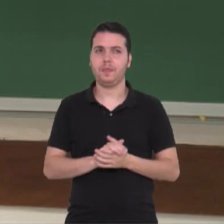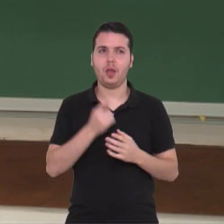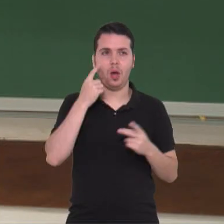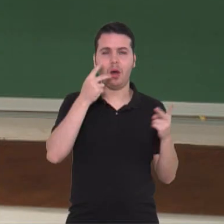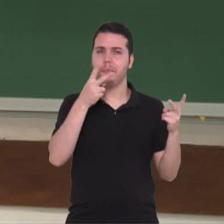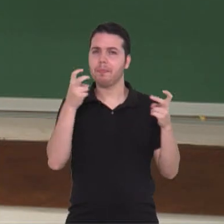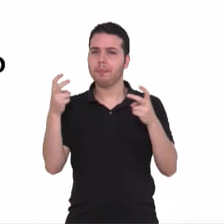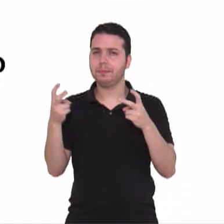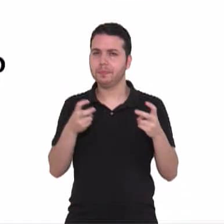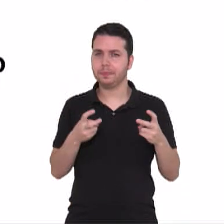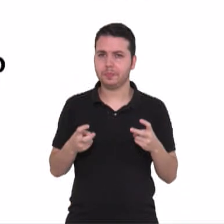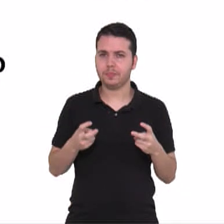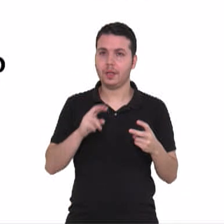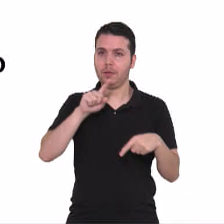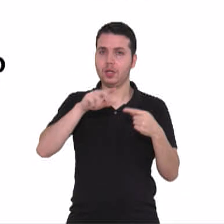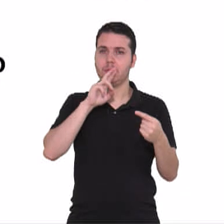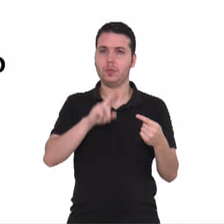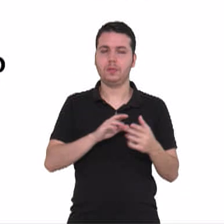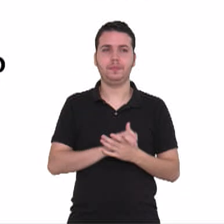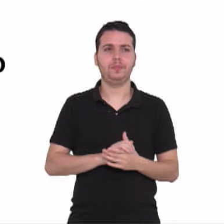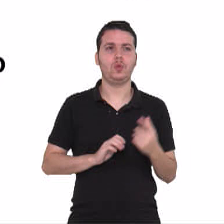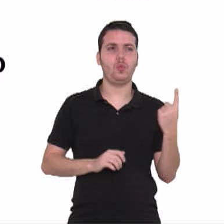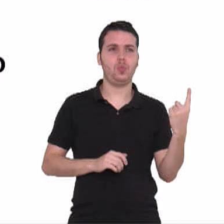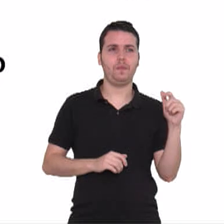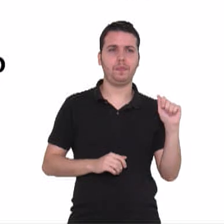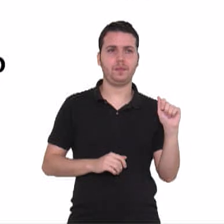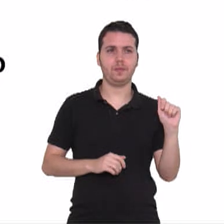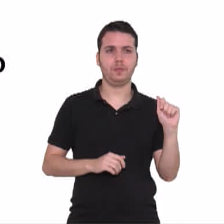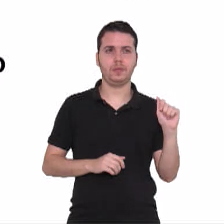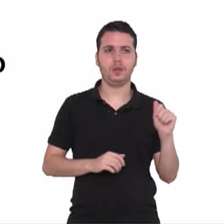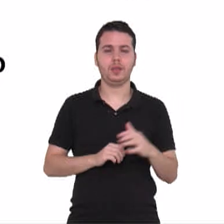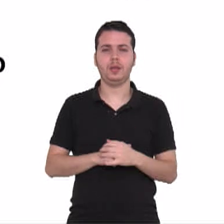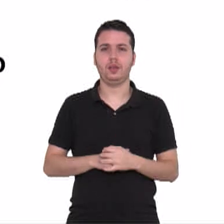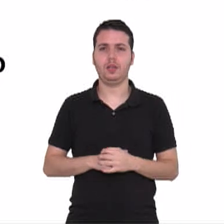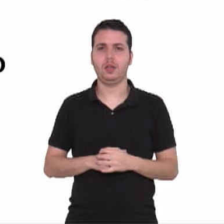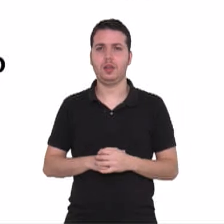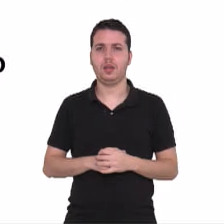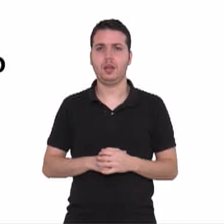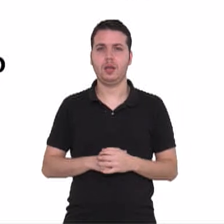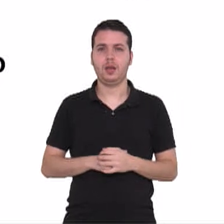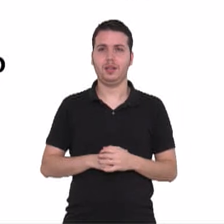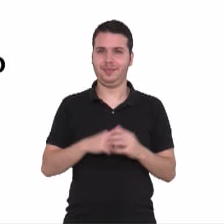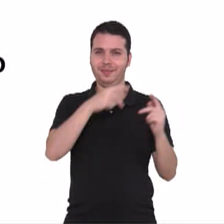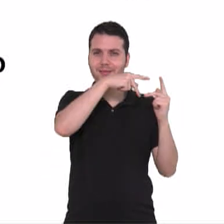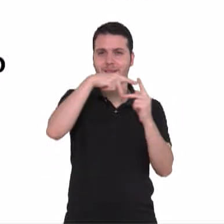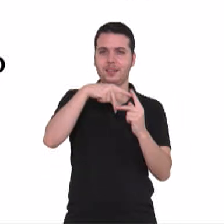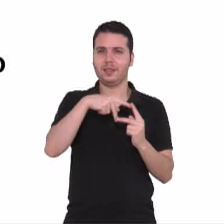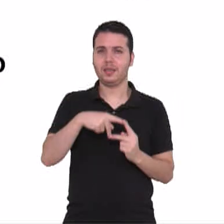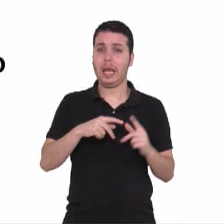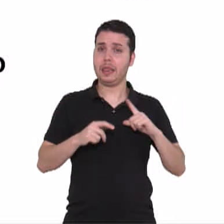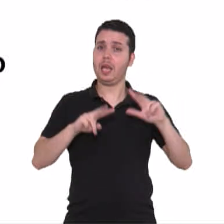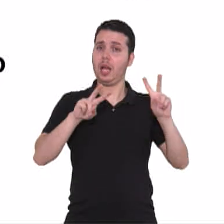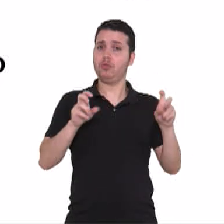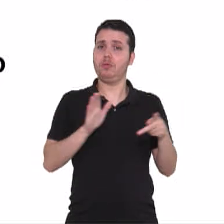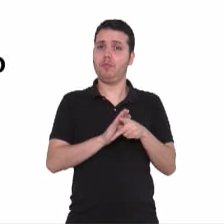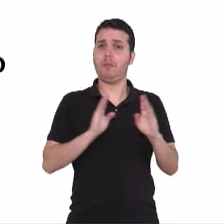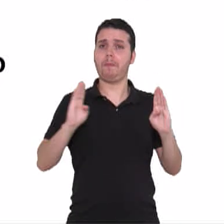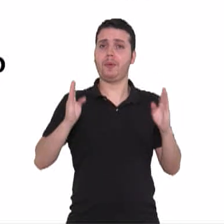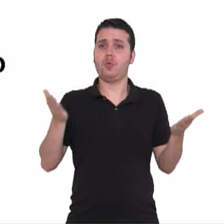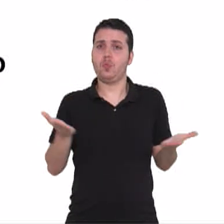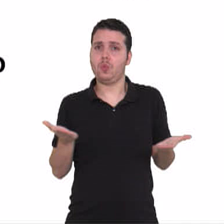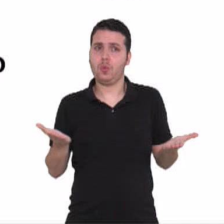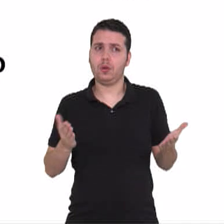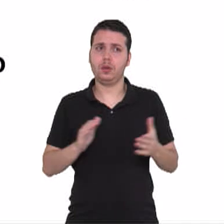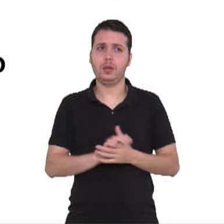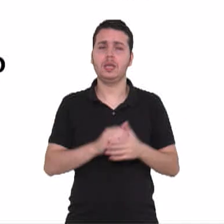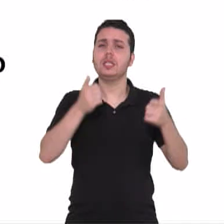1. Atira aborda um assunto atual. Qual que é esse assunto? E indique suas causas e